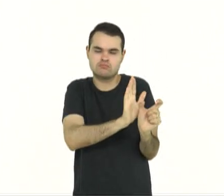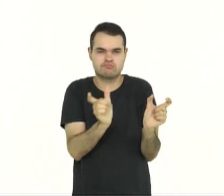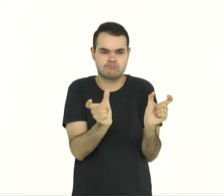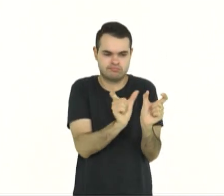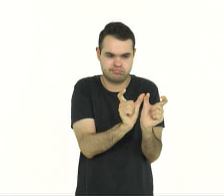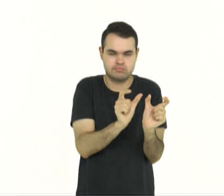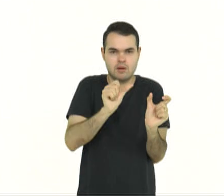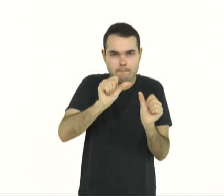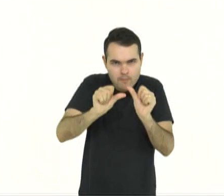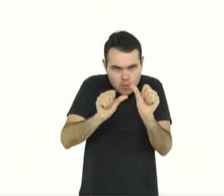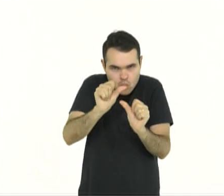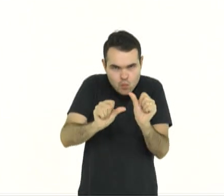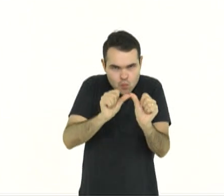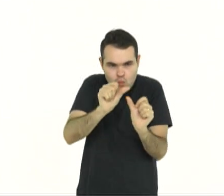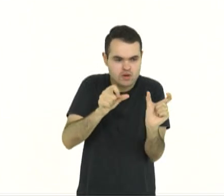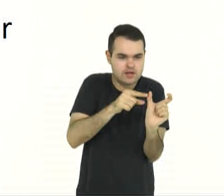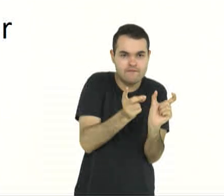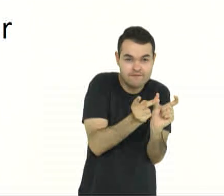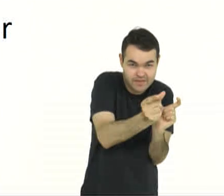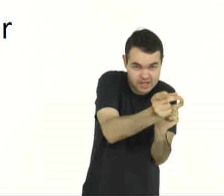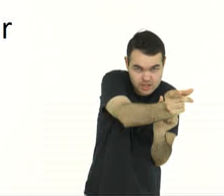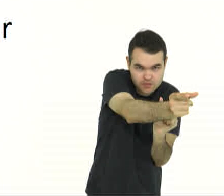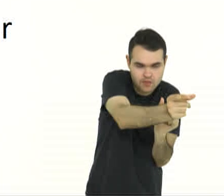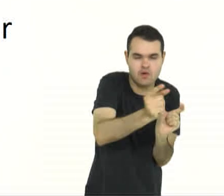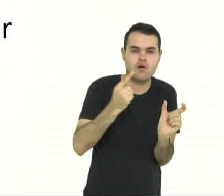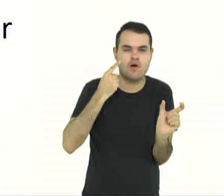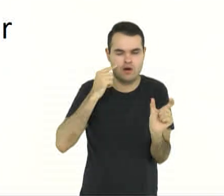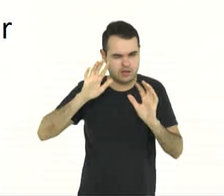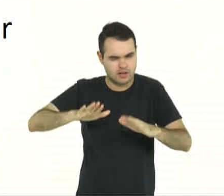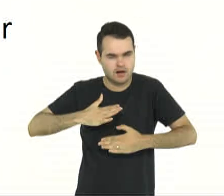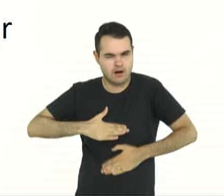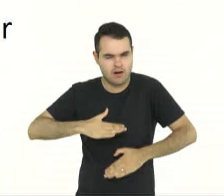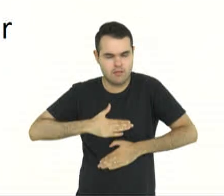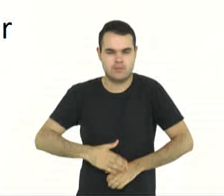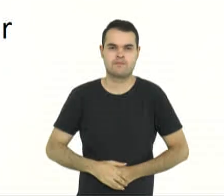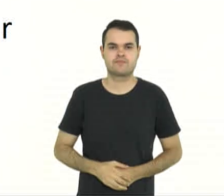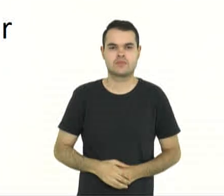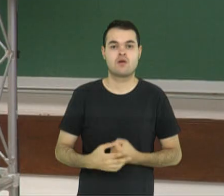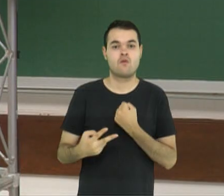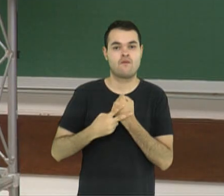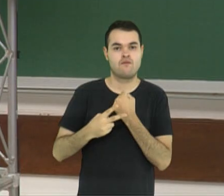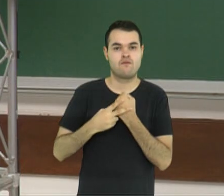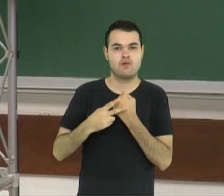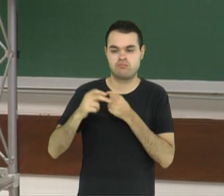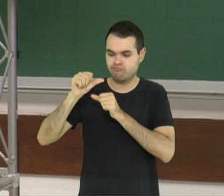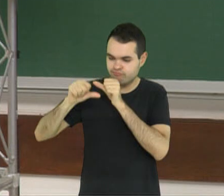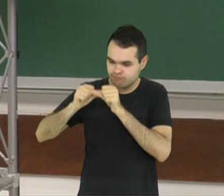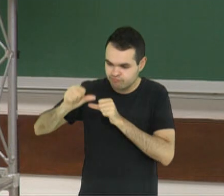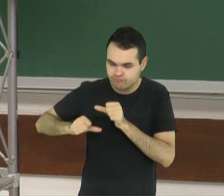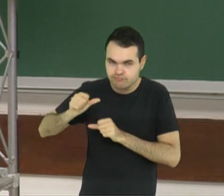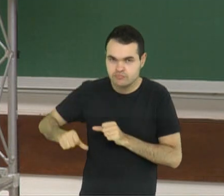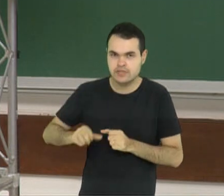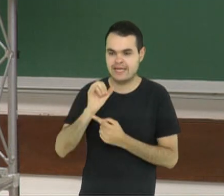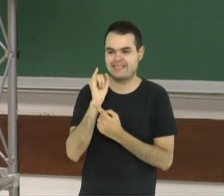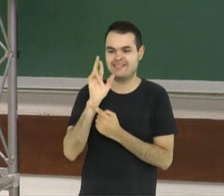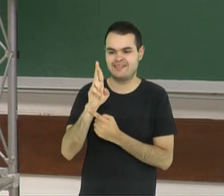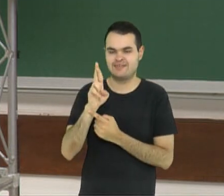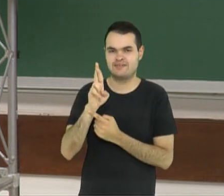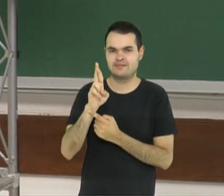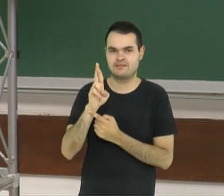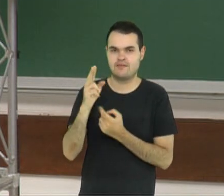conjugado, segundo de um verbo infinitivo. Então, vamos devagar. Um verbo conjugado, no caso aqui, ir,